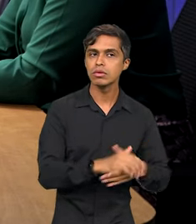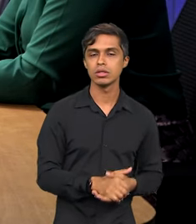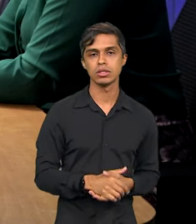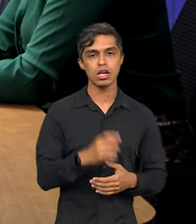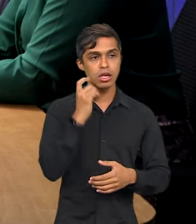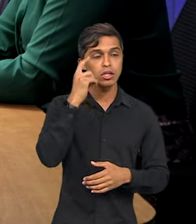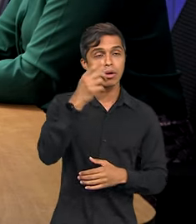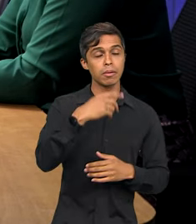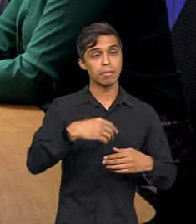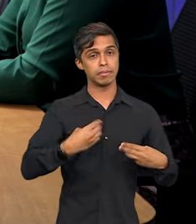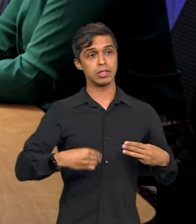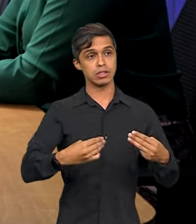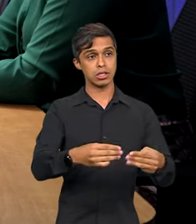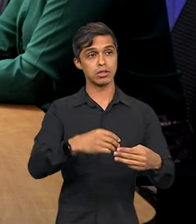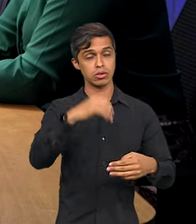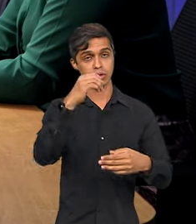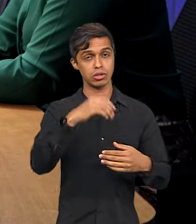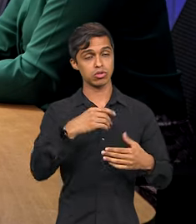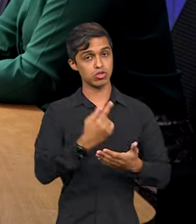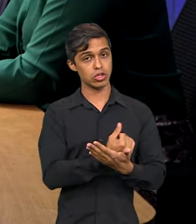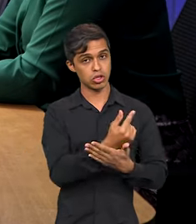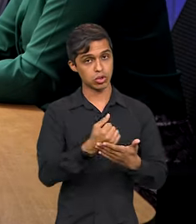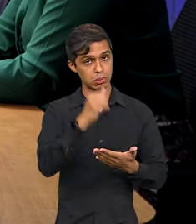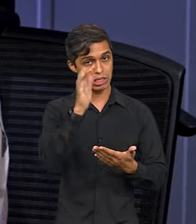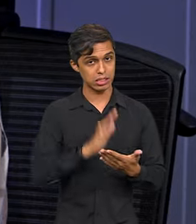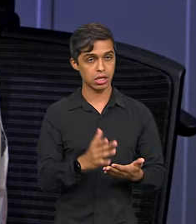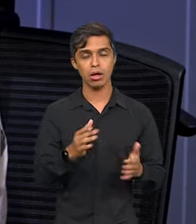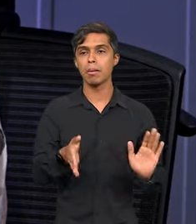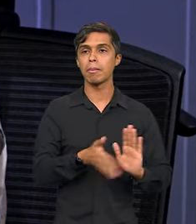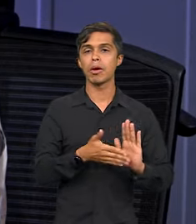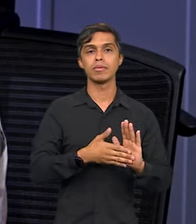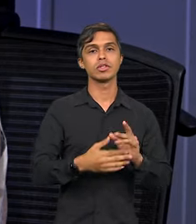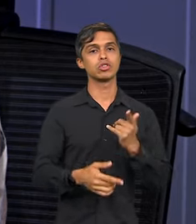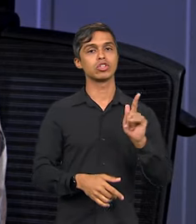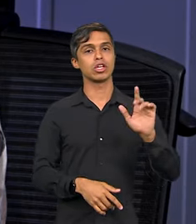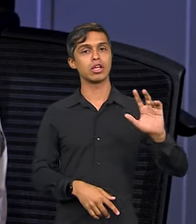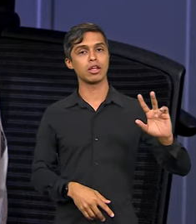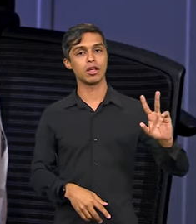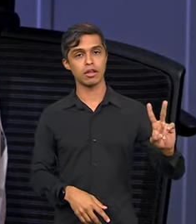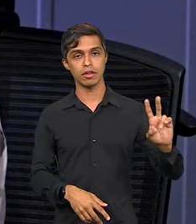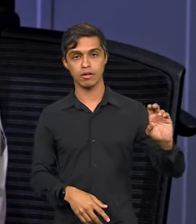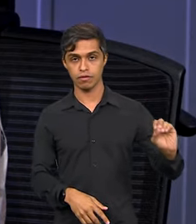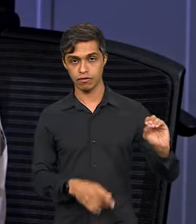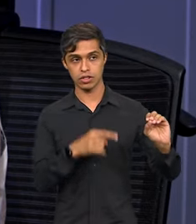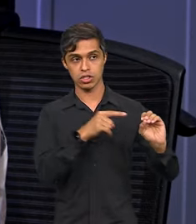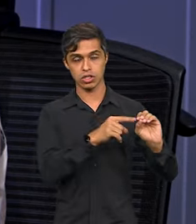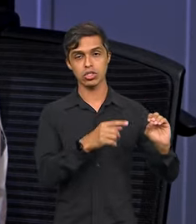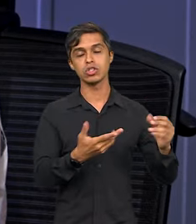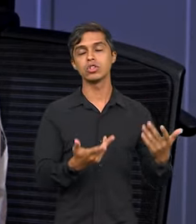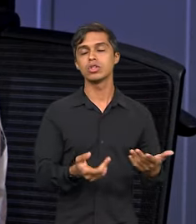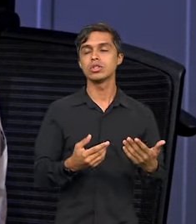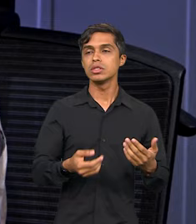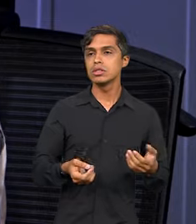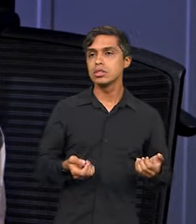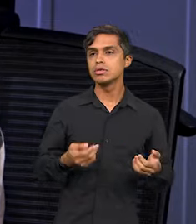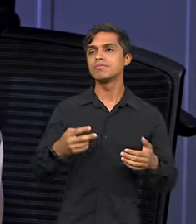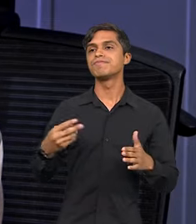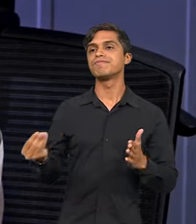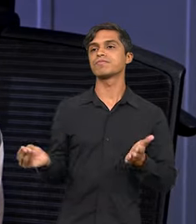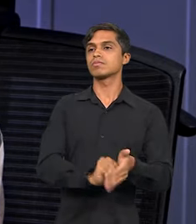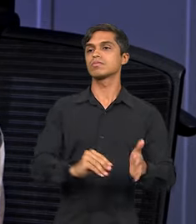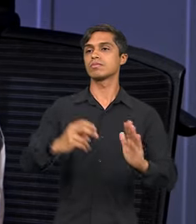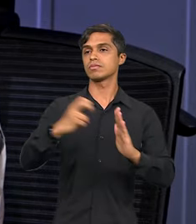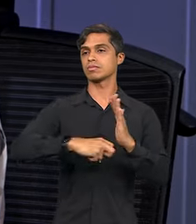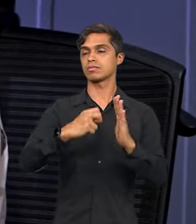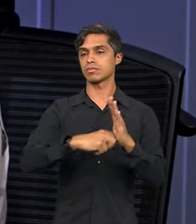Ministério da Fazenda do Brasil eh de propor no G20 e provavelmente Isso vai ser encampado de tributar os super rcos